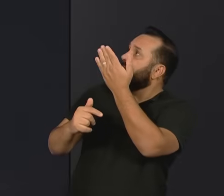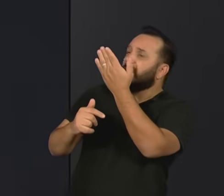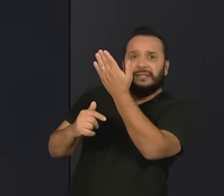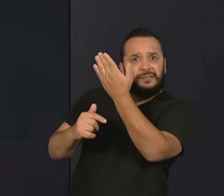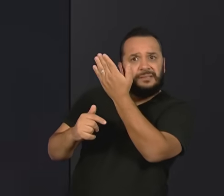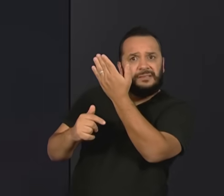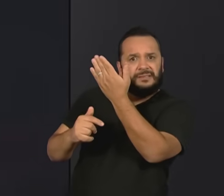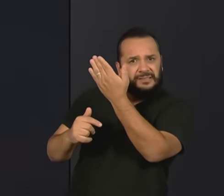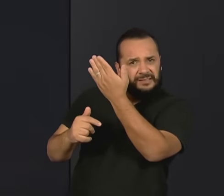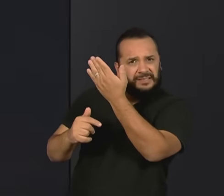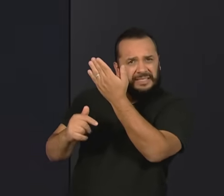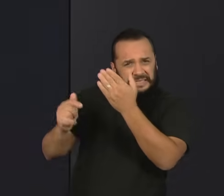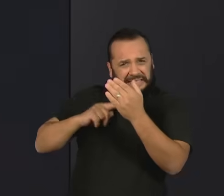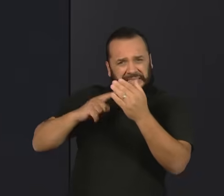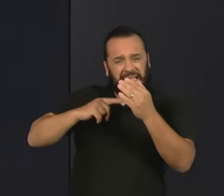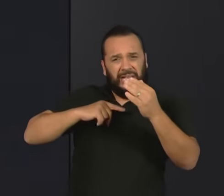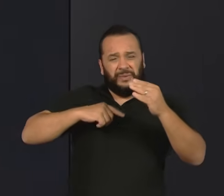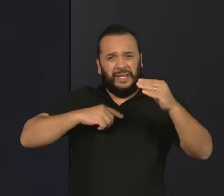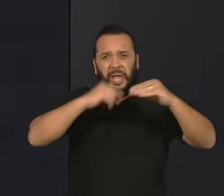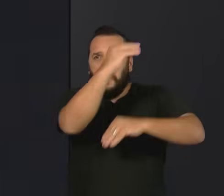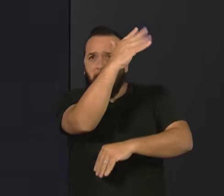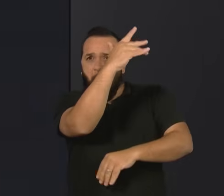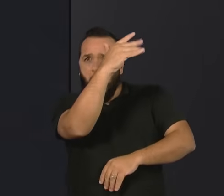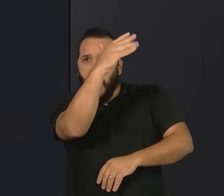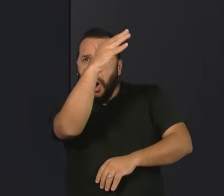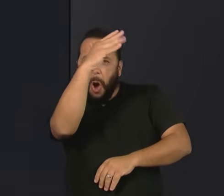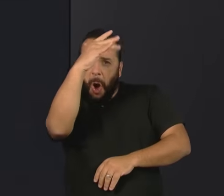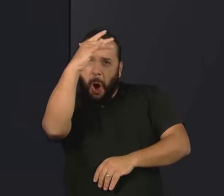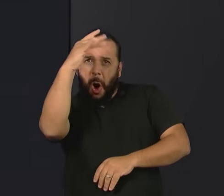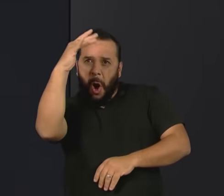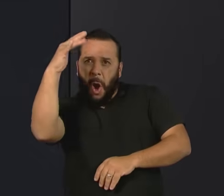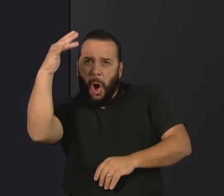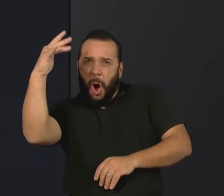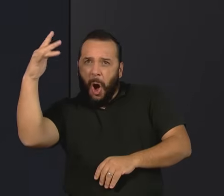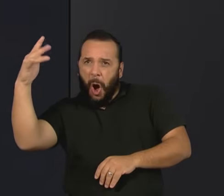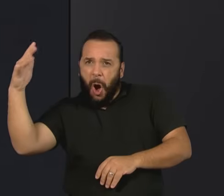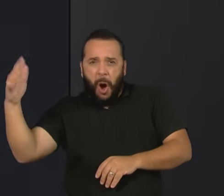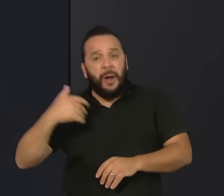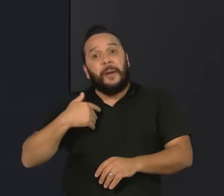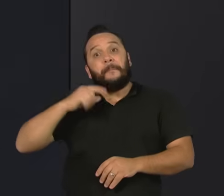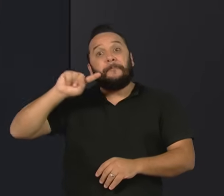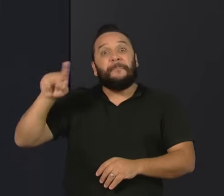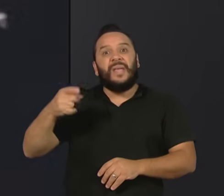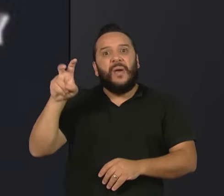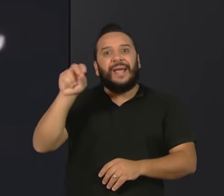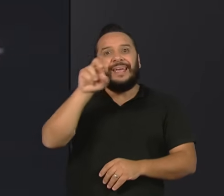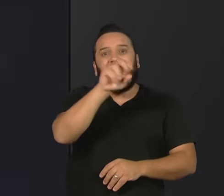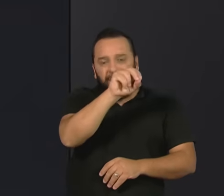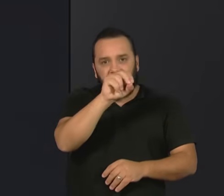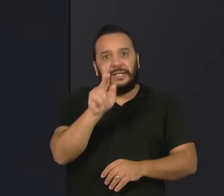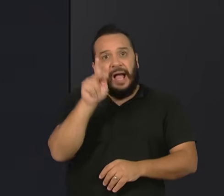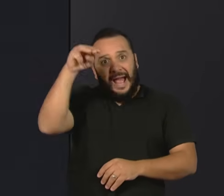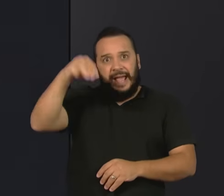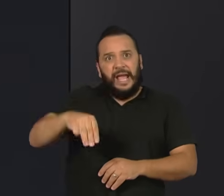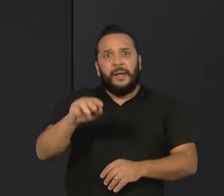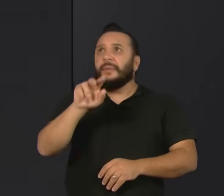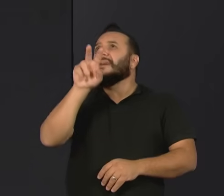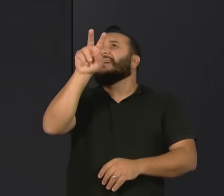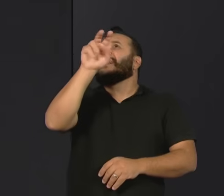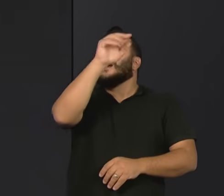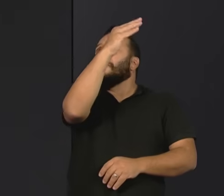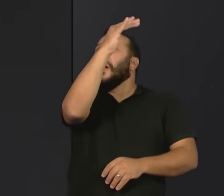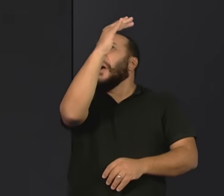A imagem da bola de fogo se deslocando por cerca de 1.500 quilômetros em uma trajetória brilhante,